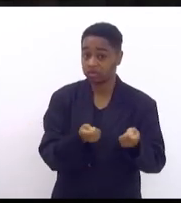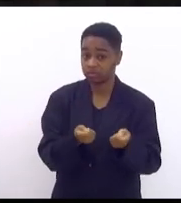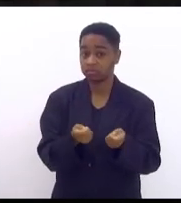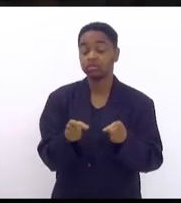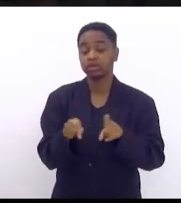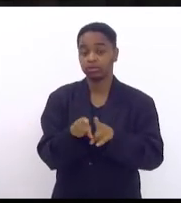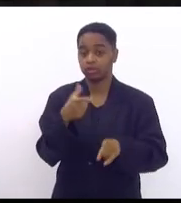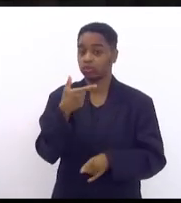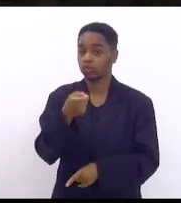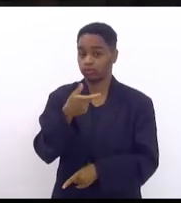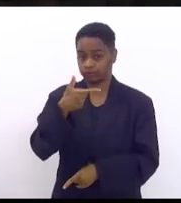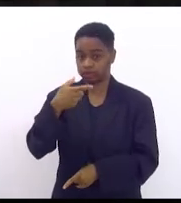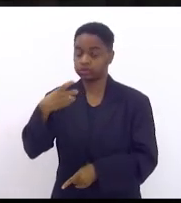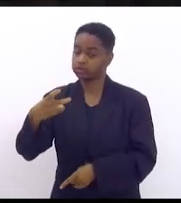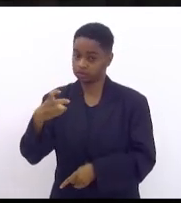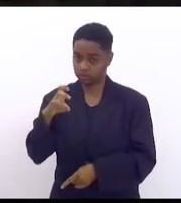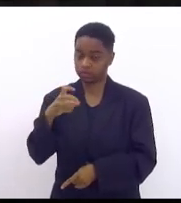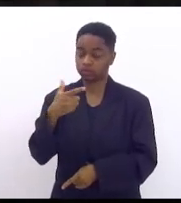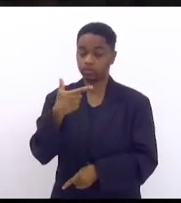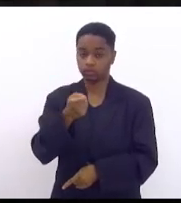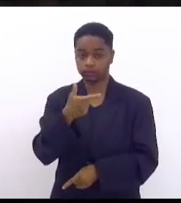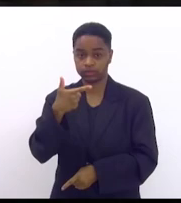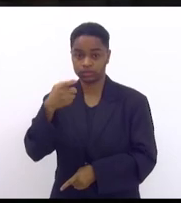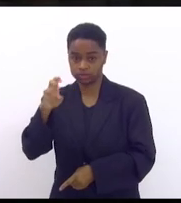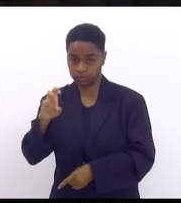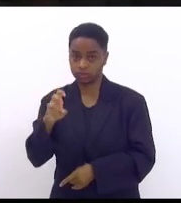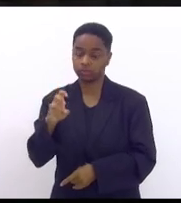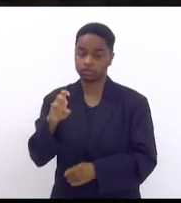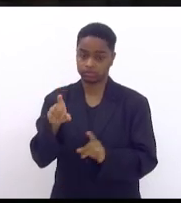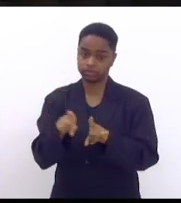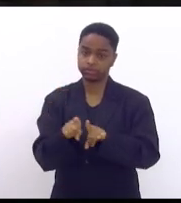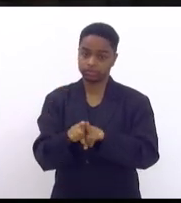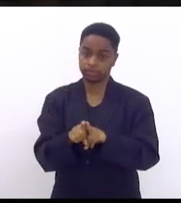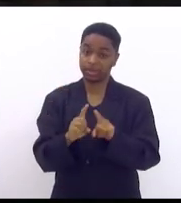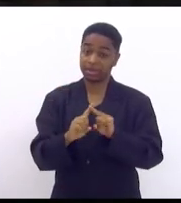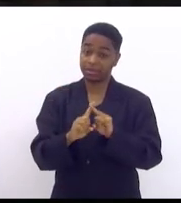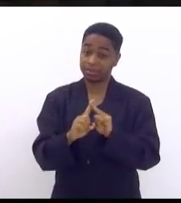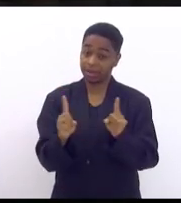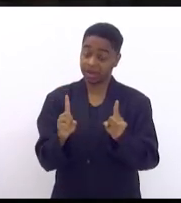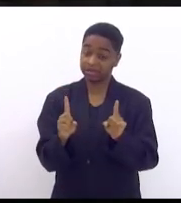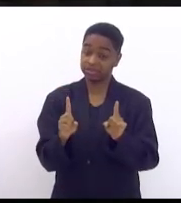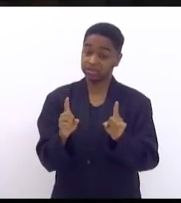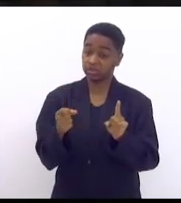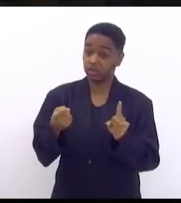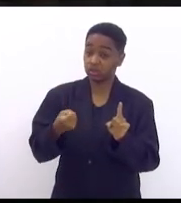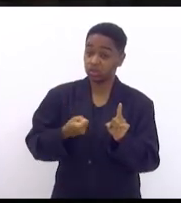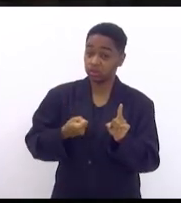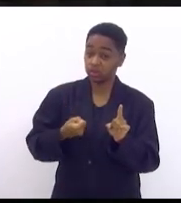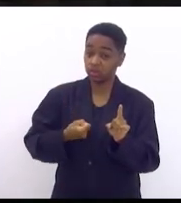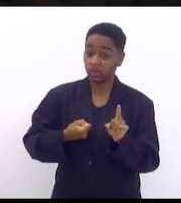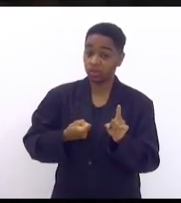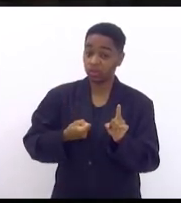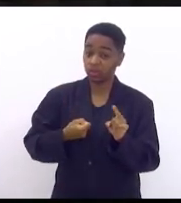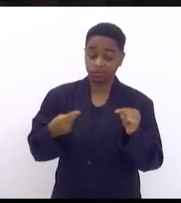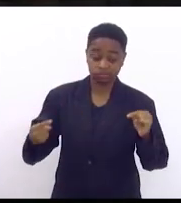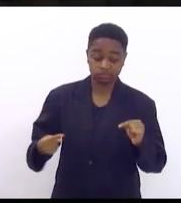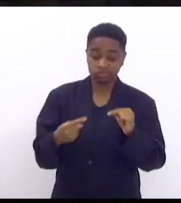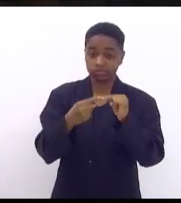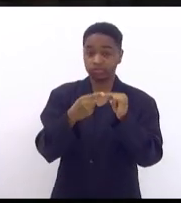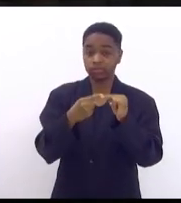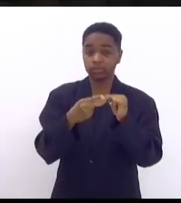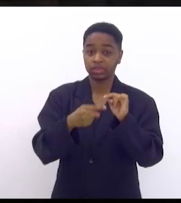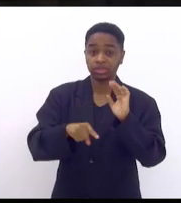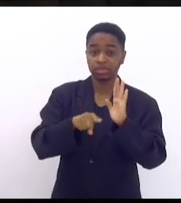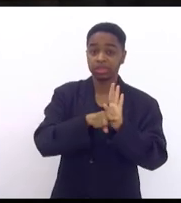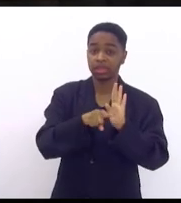2025 também corrigido. Mas, por acaso ou não, é o número do déficit orçamentário, 8